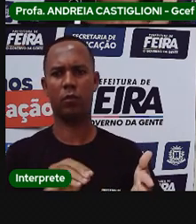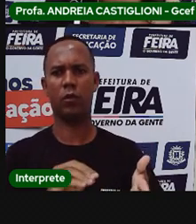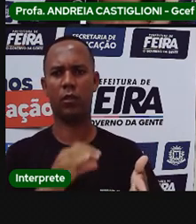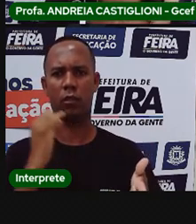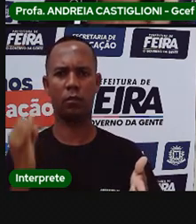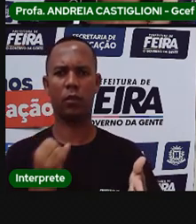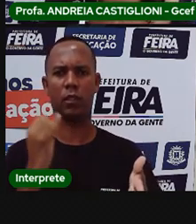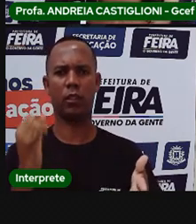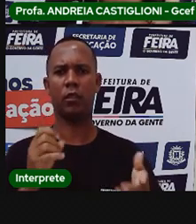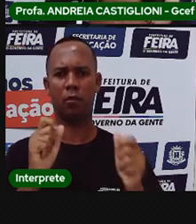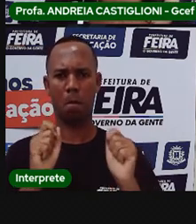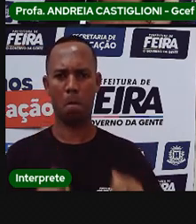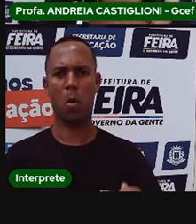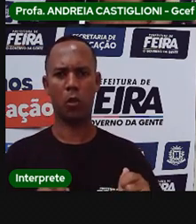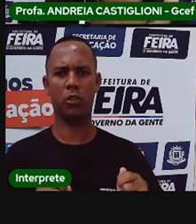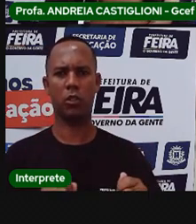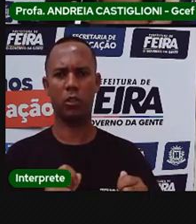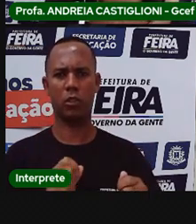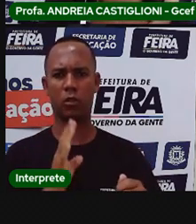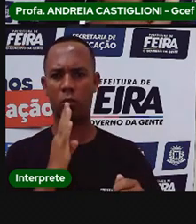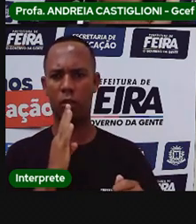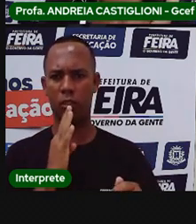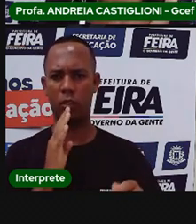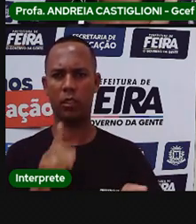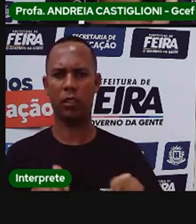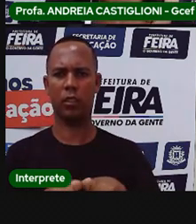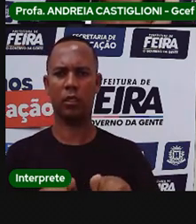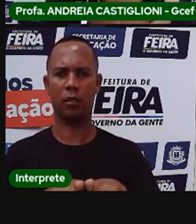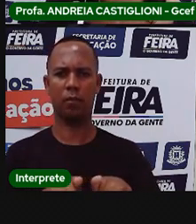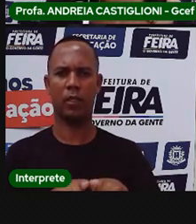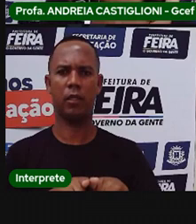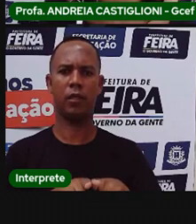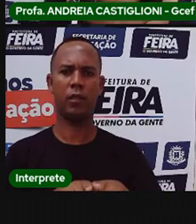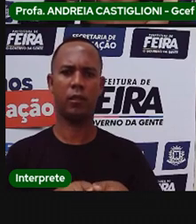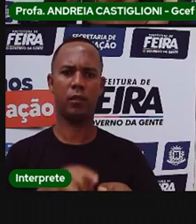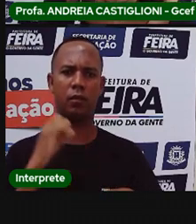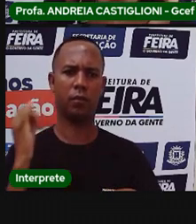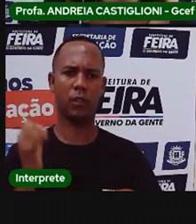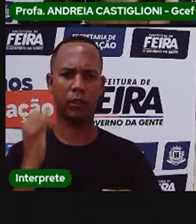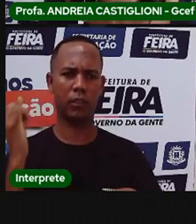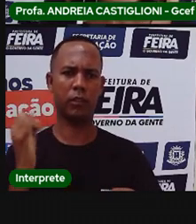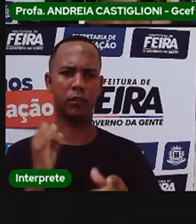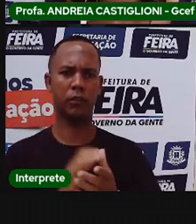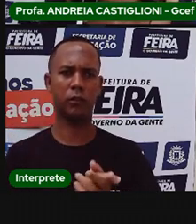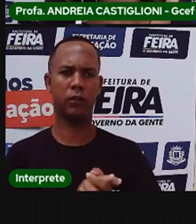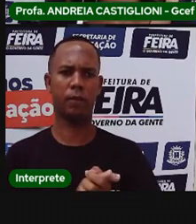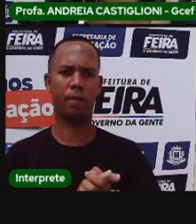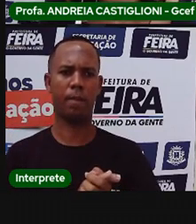para a gente poder conhecer você e conhecer também a sua autoria e o seu protagonismo. Então,